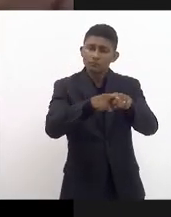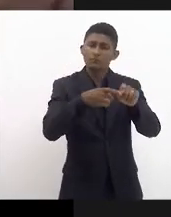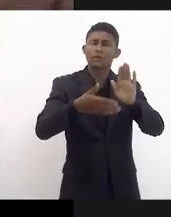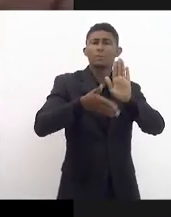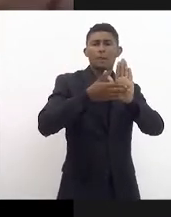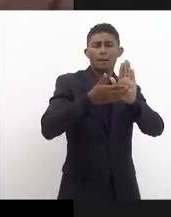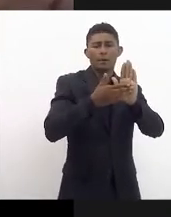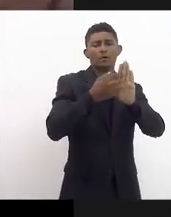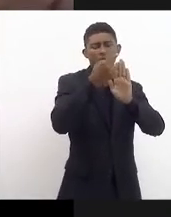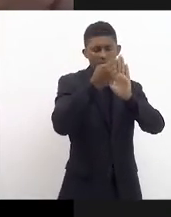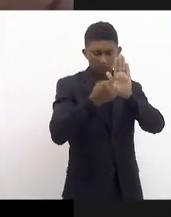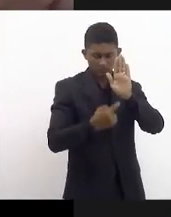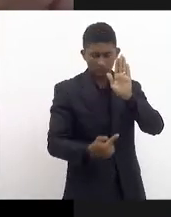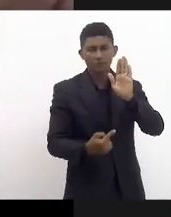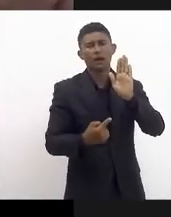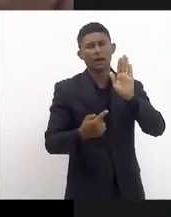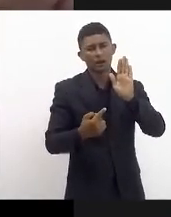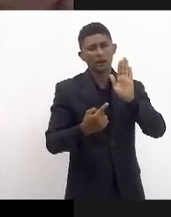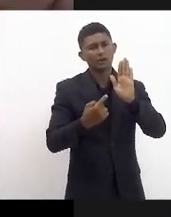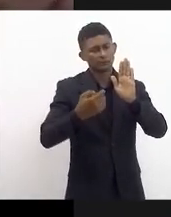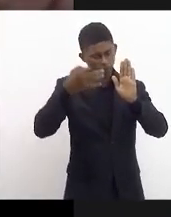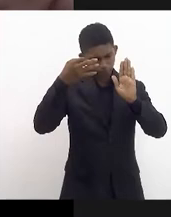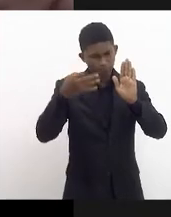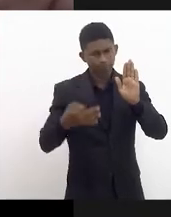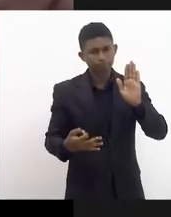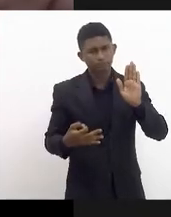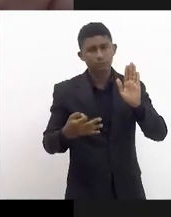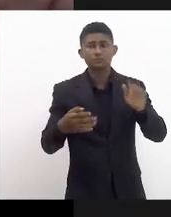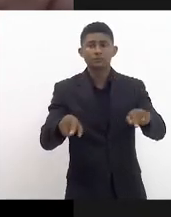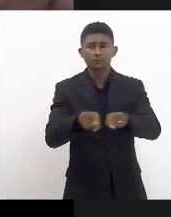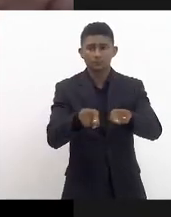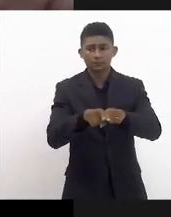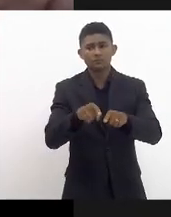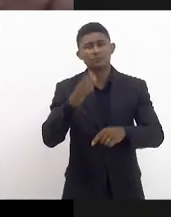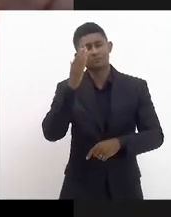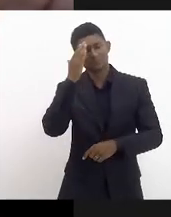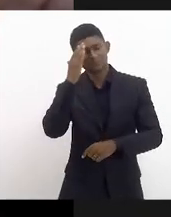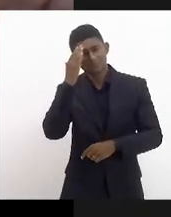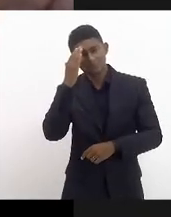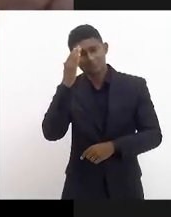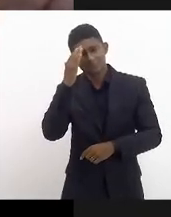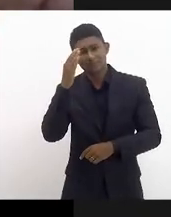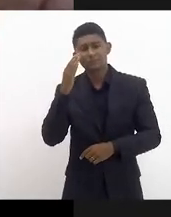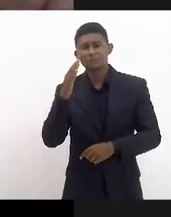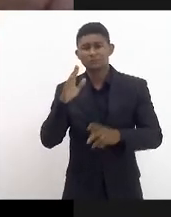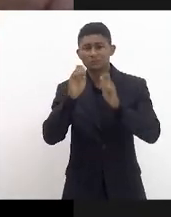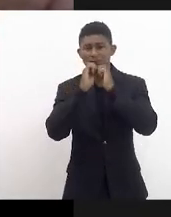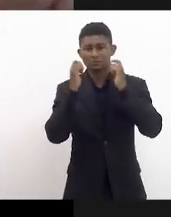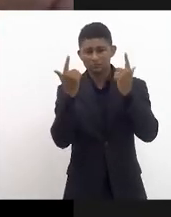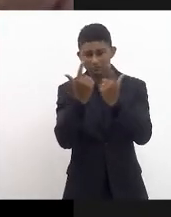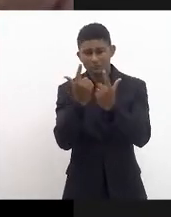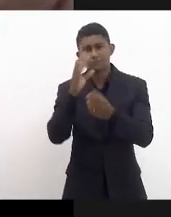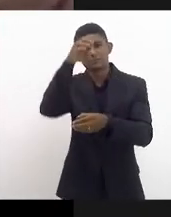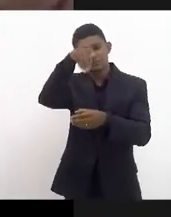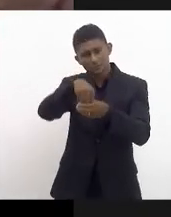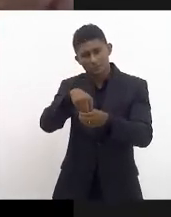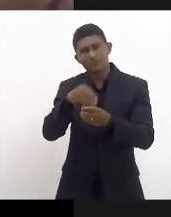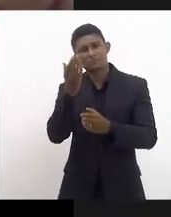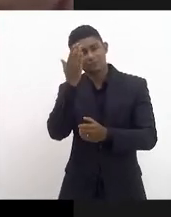são inegociáveis. A gente entende também toda a cena do parlamento, mas